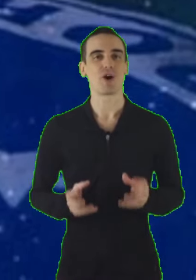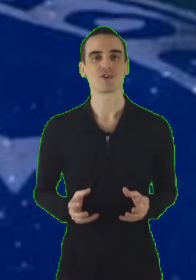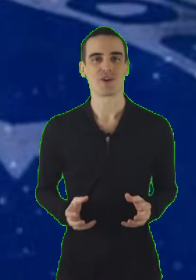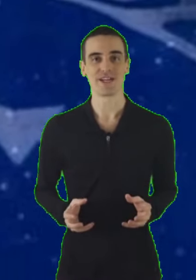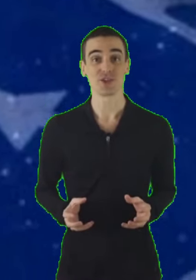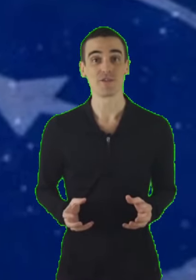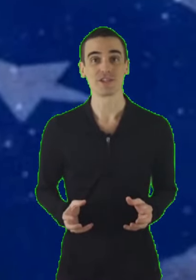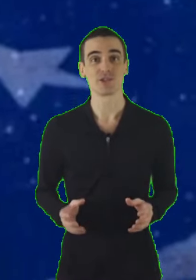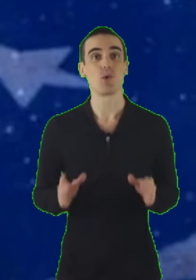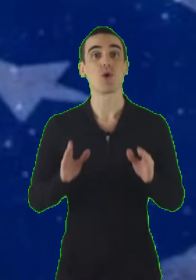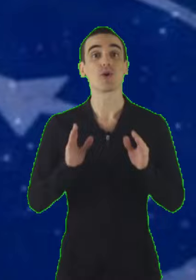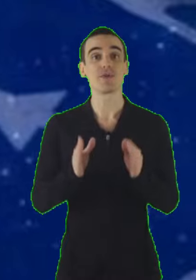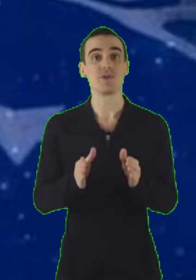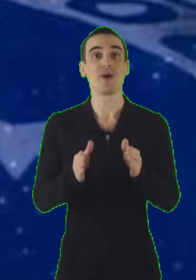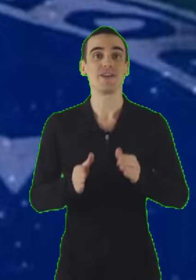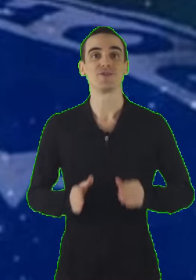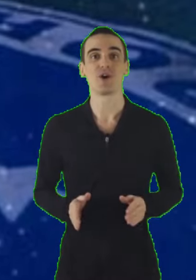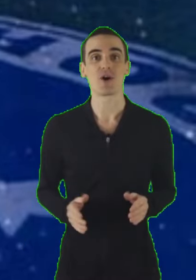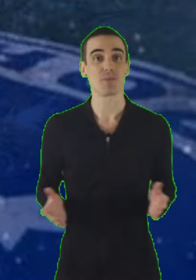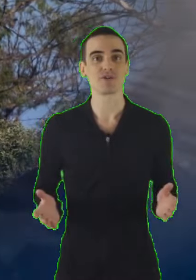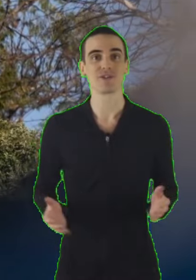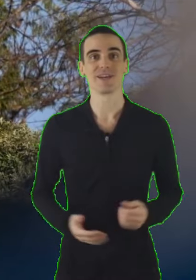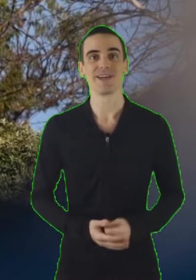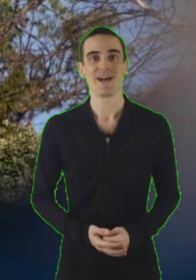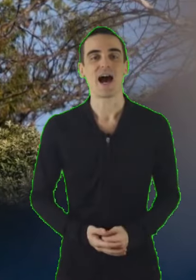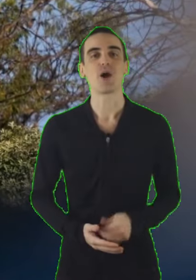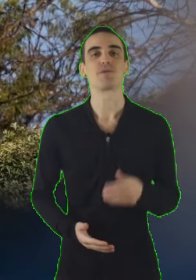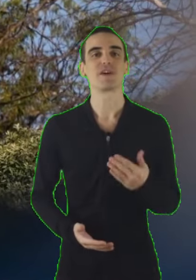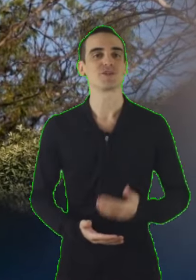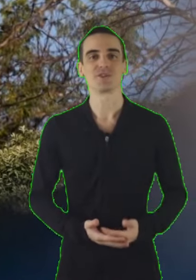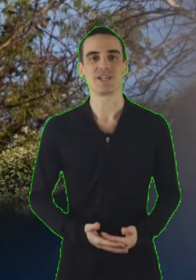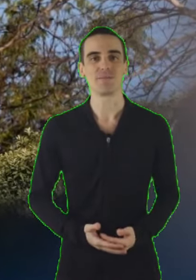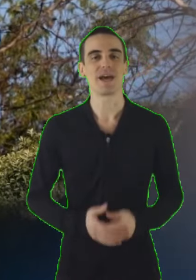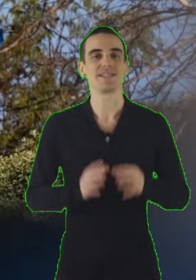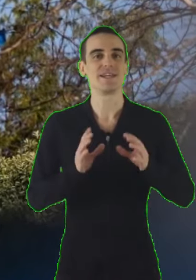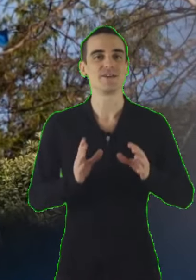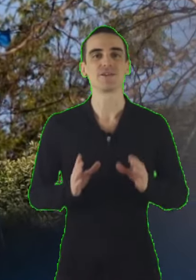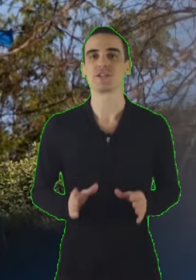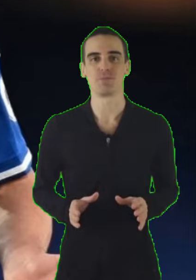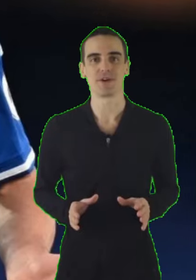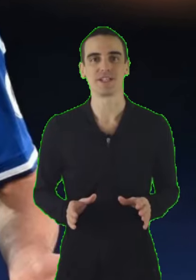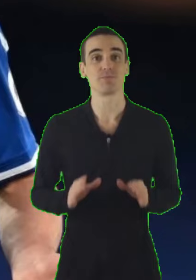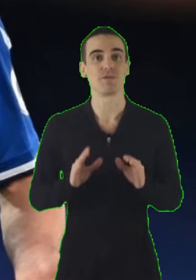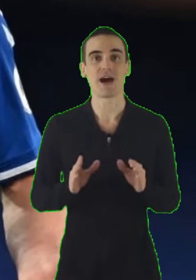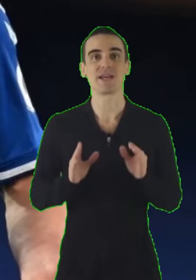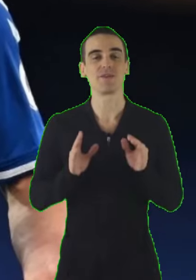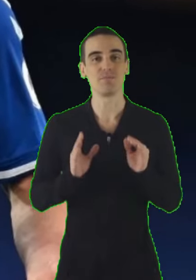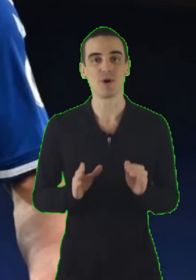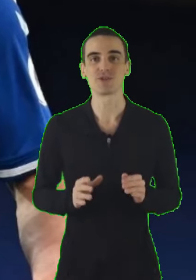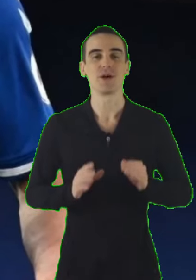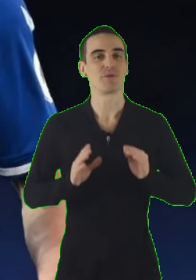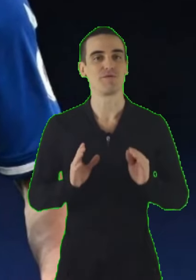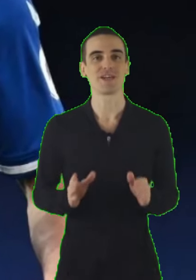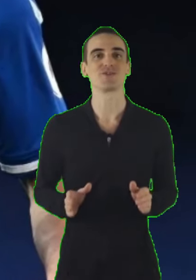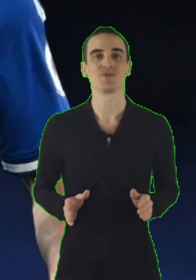você. Obrigado! Continuando, o Cruzeiro tem um novo alvo para a posição de volante, Alan, jogador revelado